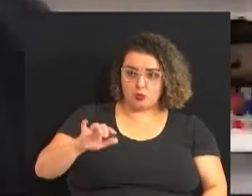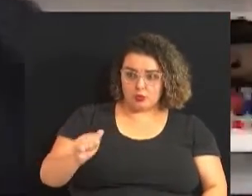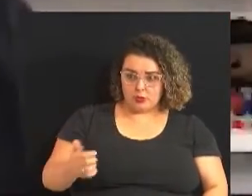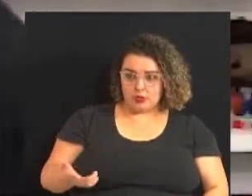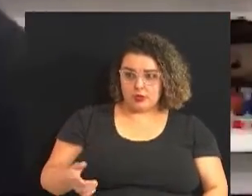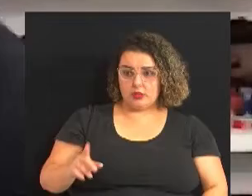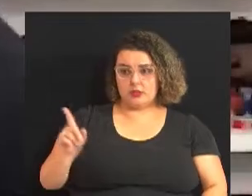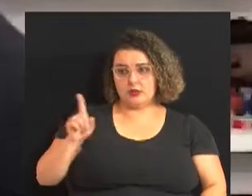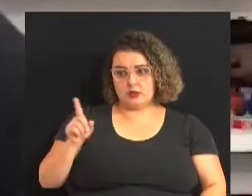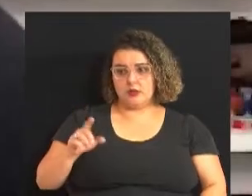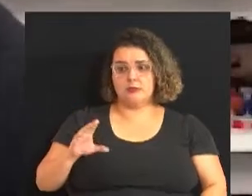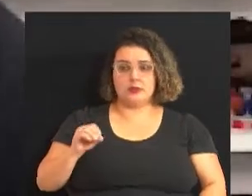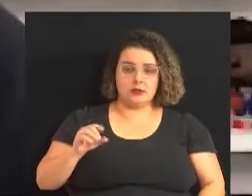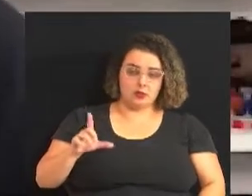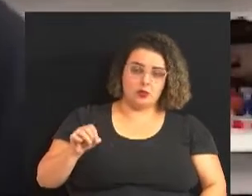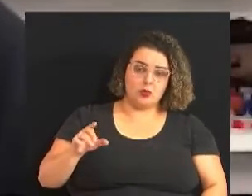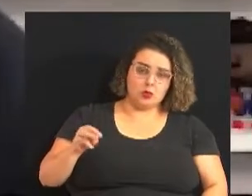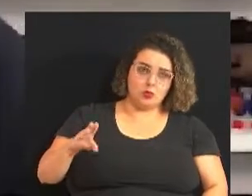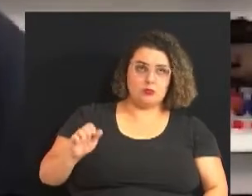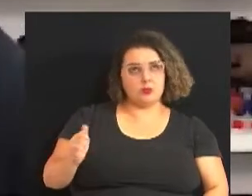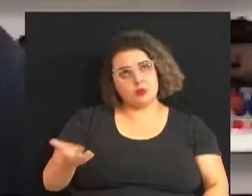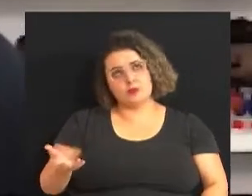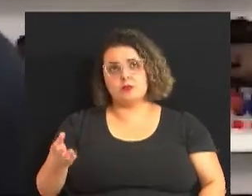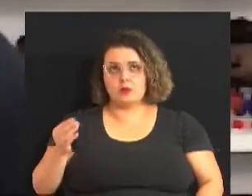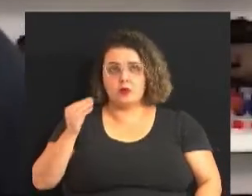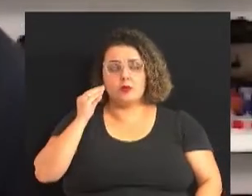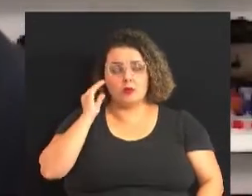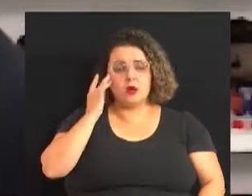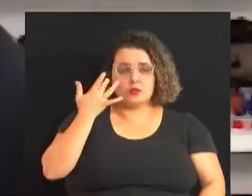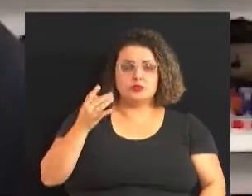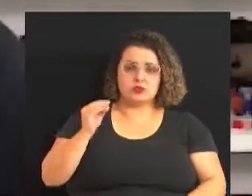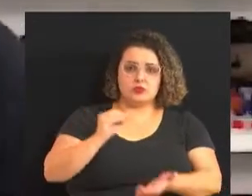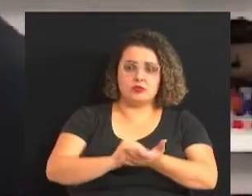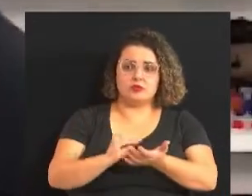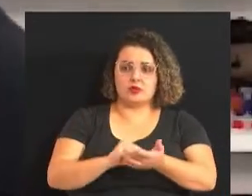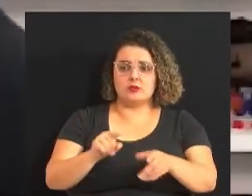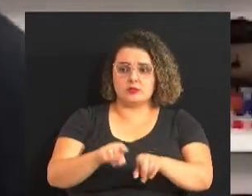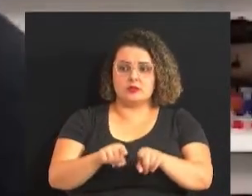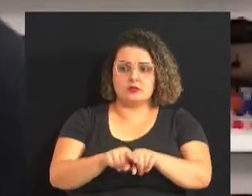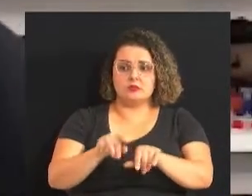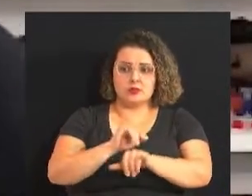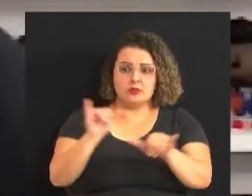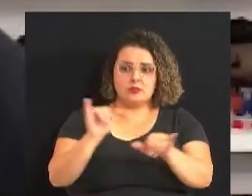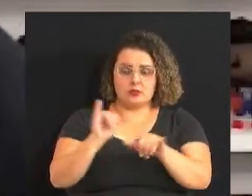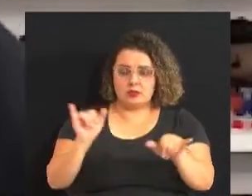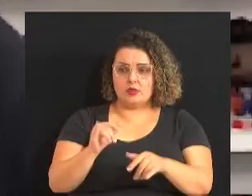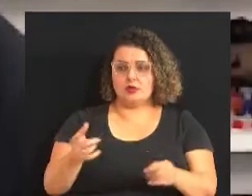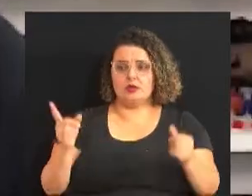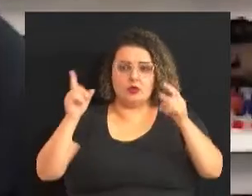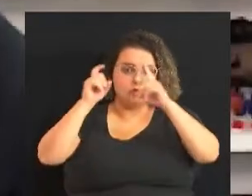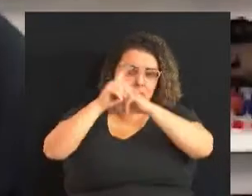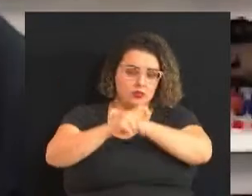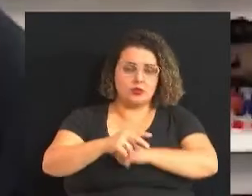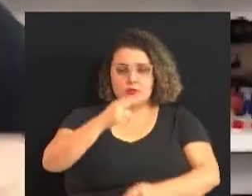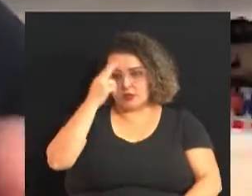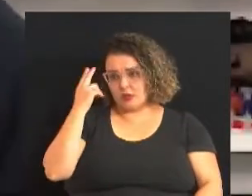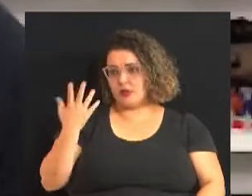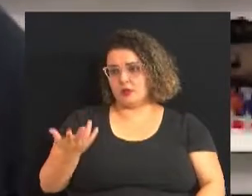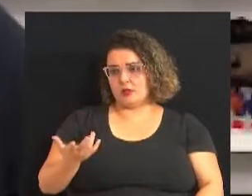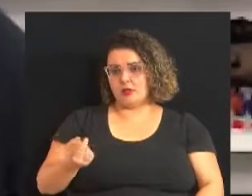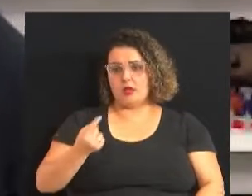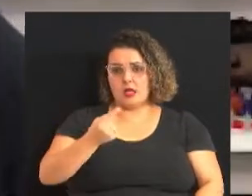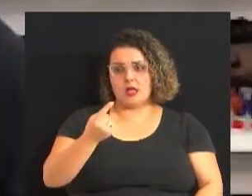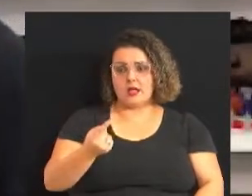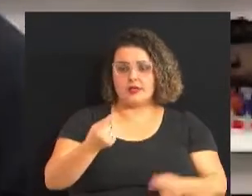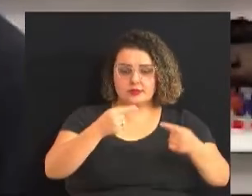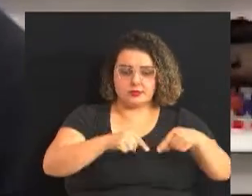jogando na Colômbia. Acho que falta sim, falta também, acho que o que dificulta também, né, Gabriel? Cada torneio é